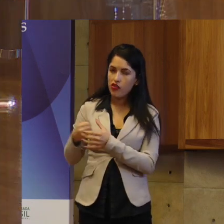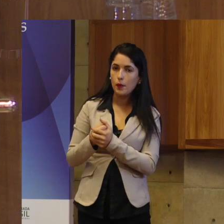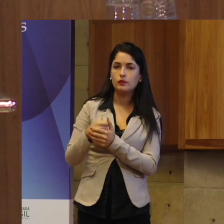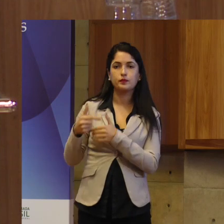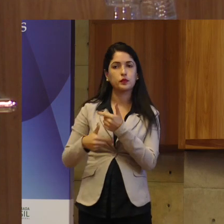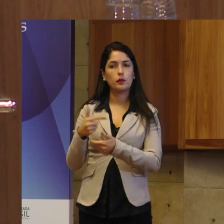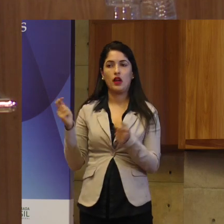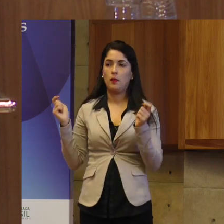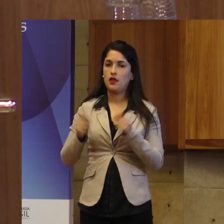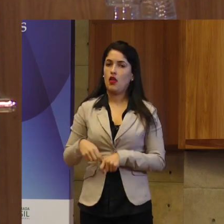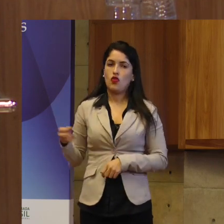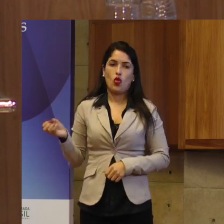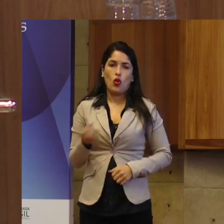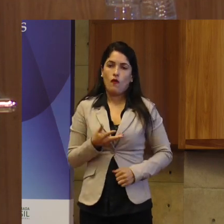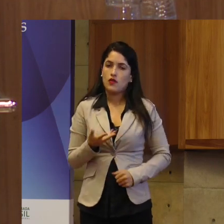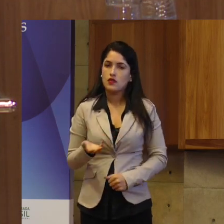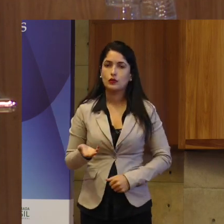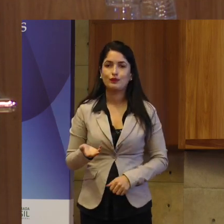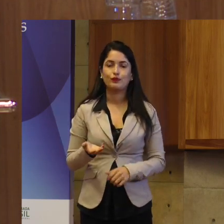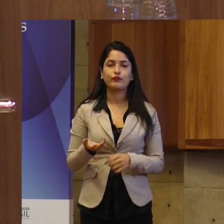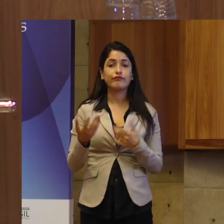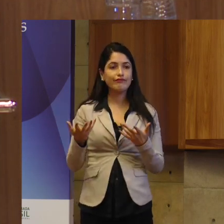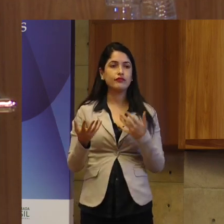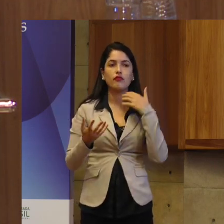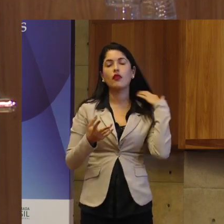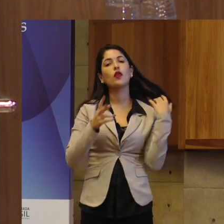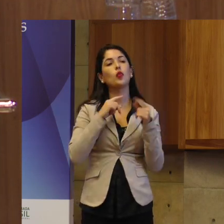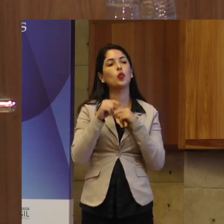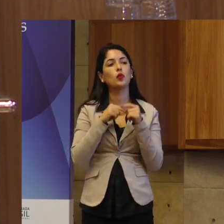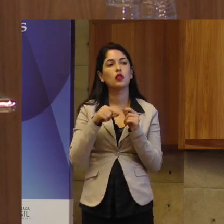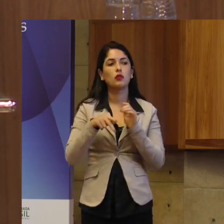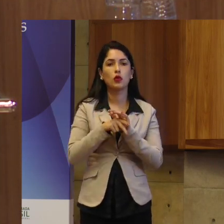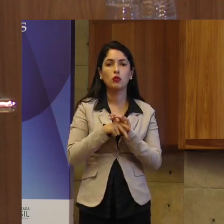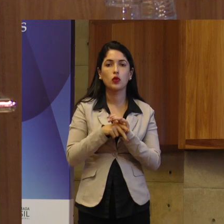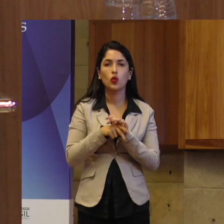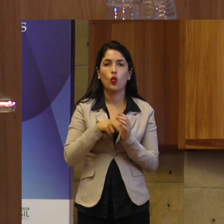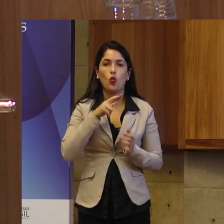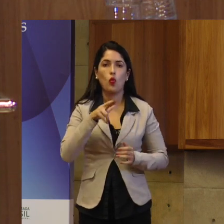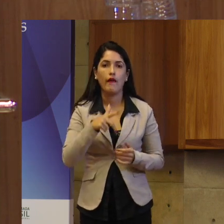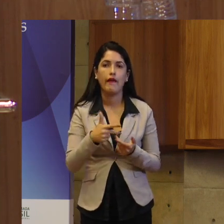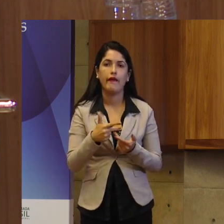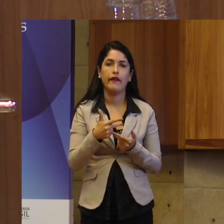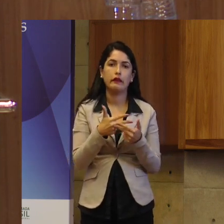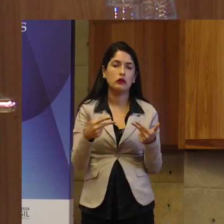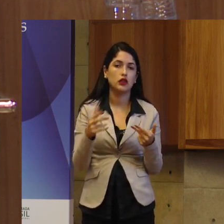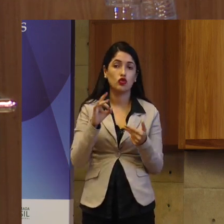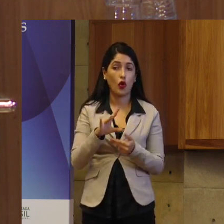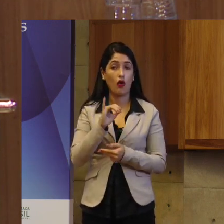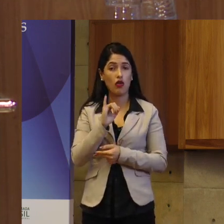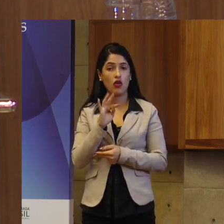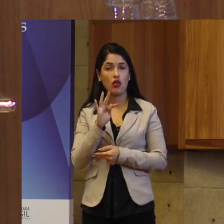inovação. Bom, passamos à diplomacia de inovação. Não é uma coisa só do Itamaraty,